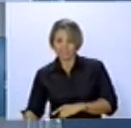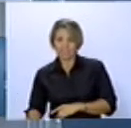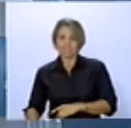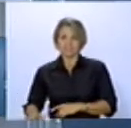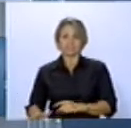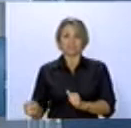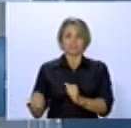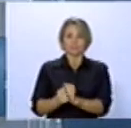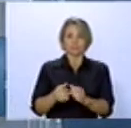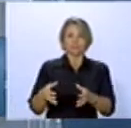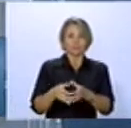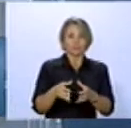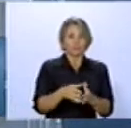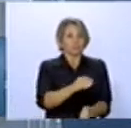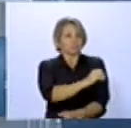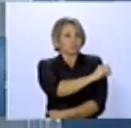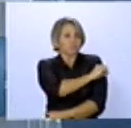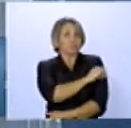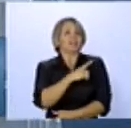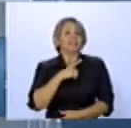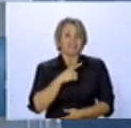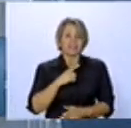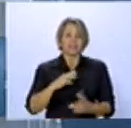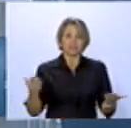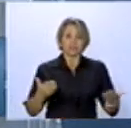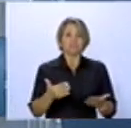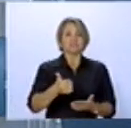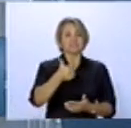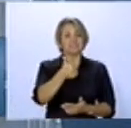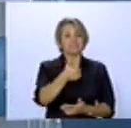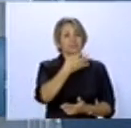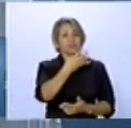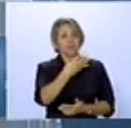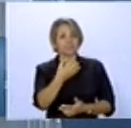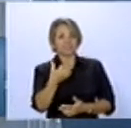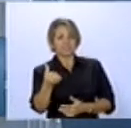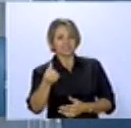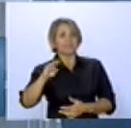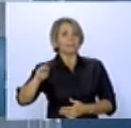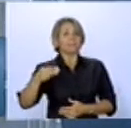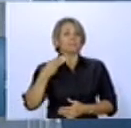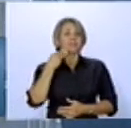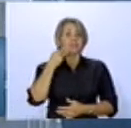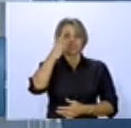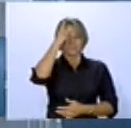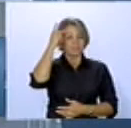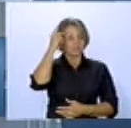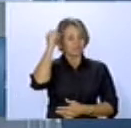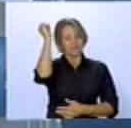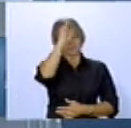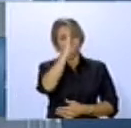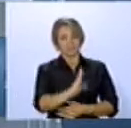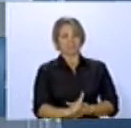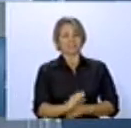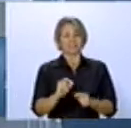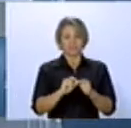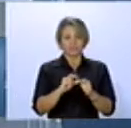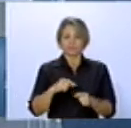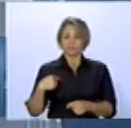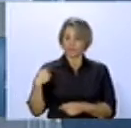teremos sobre os nossos ombros 146 milhões de brasileiros isso faz com que